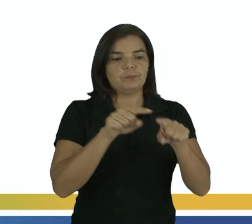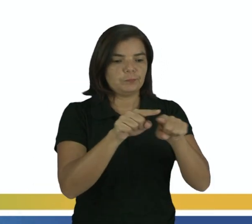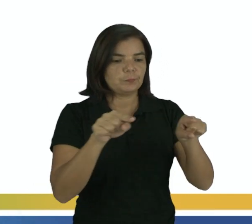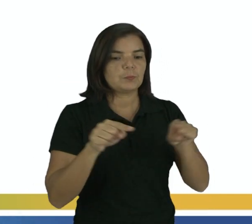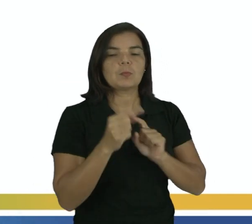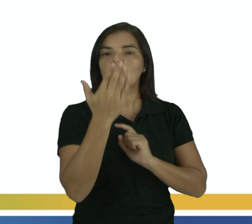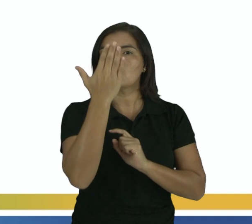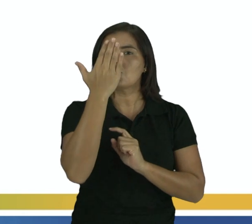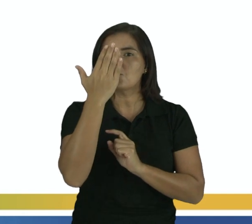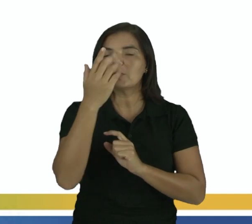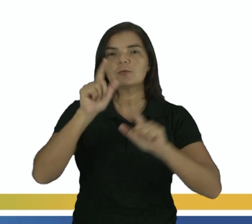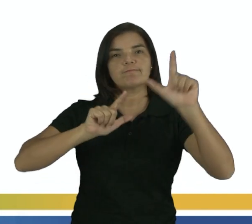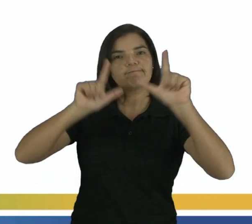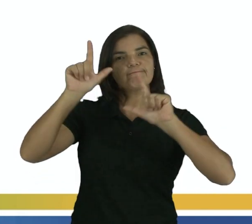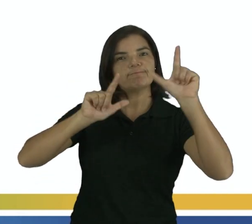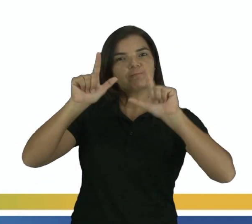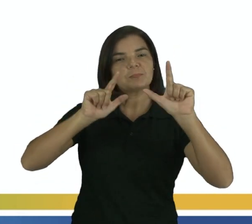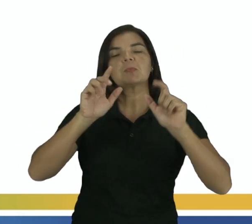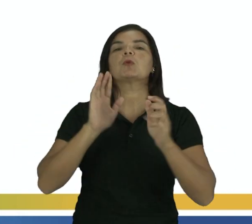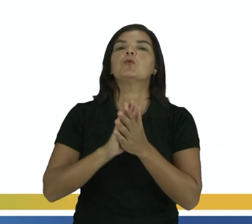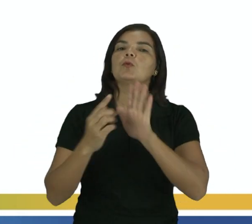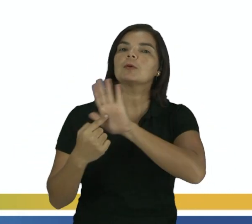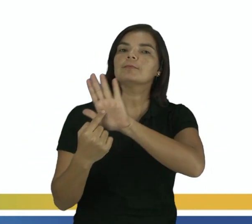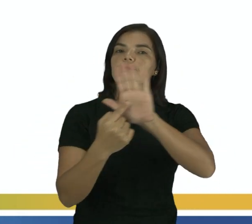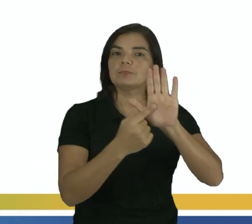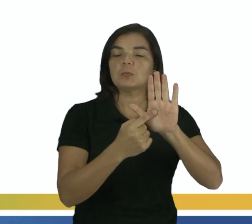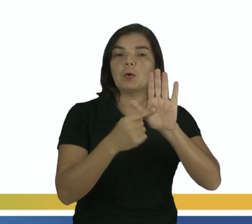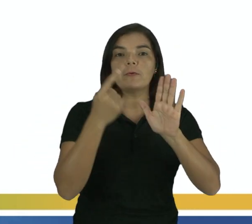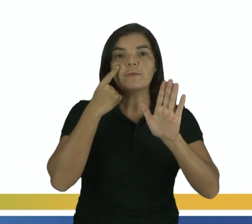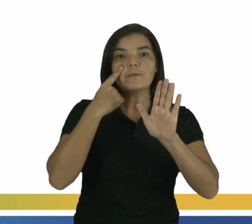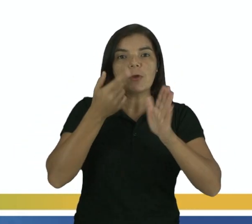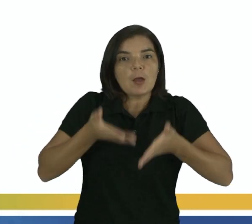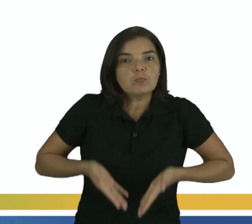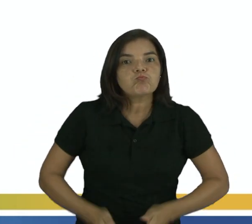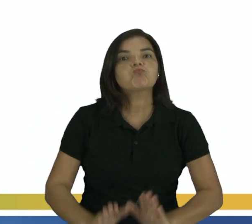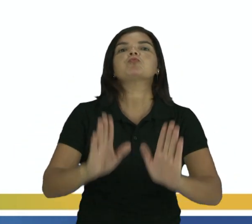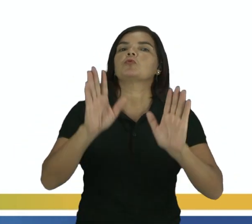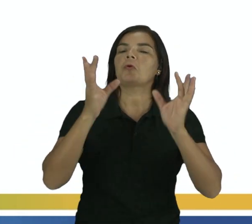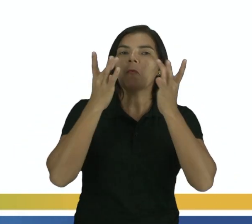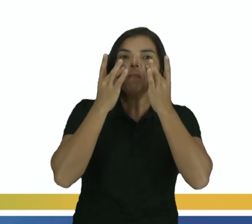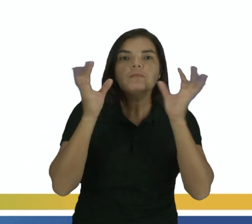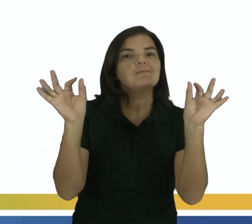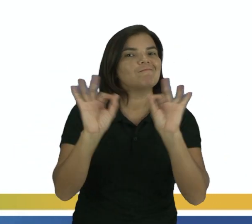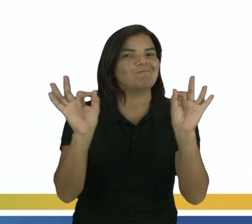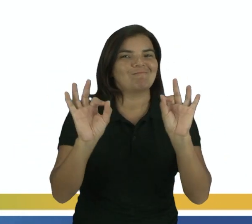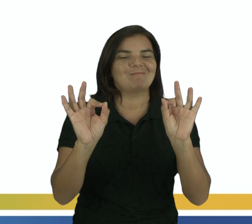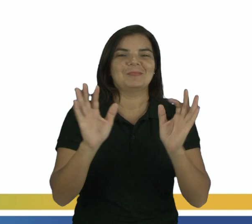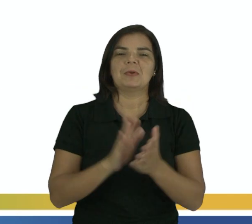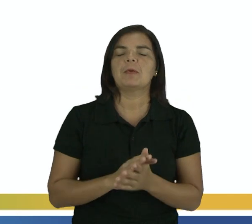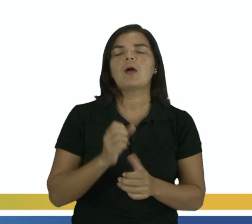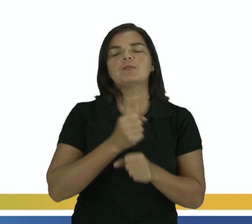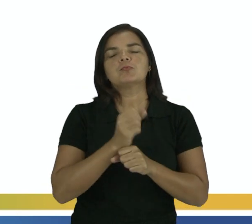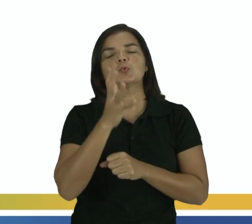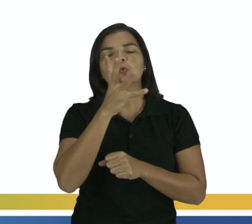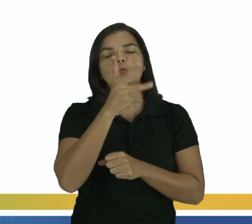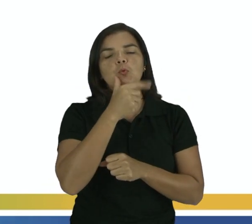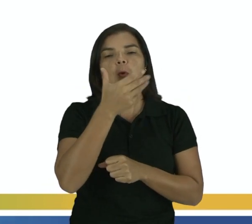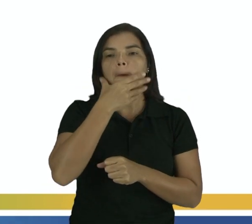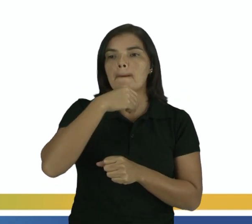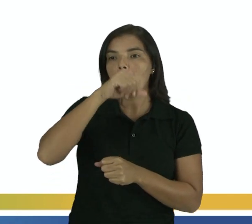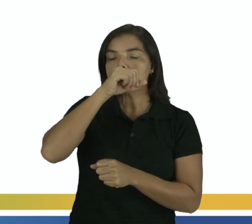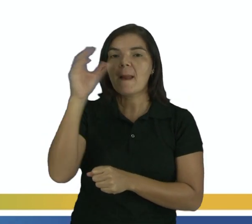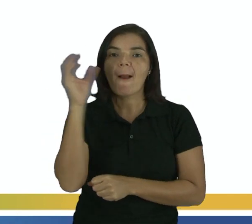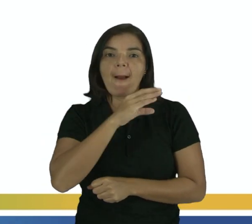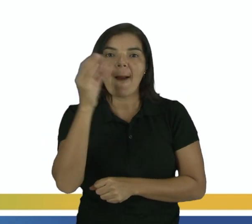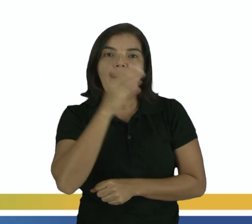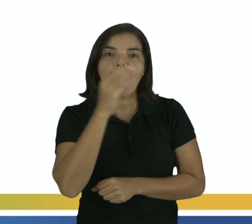de frente para uma TV, que prometia exibir o parto ao vivo, porém não exibiu nada. Muitas horas depois, meu pai veio